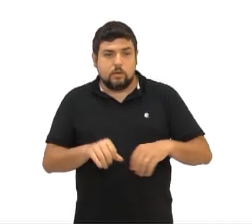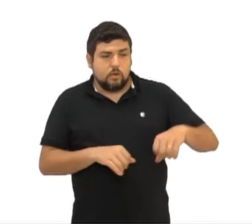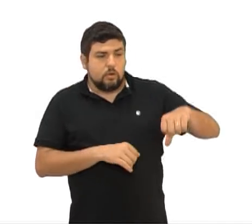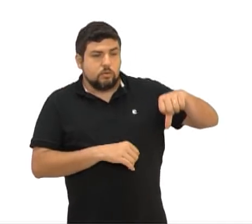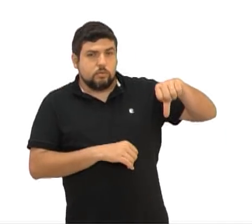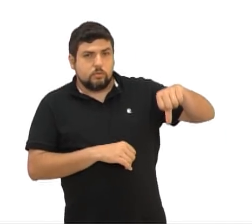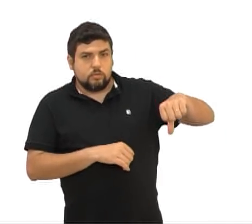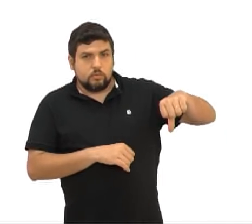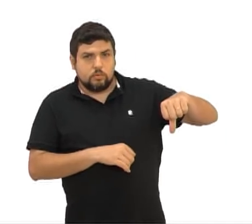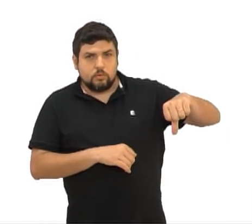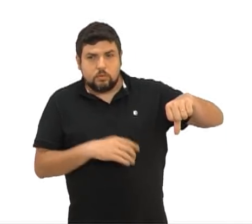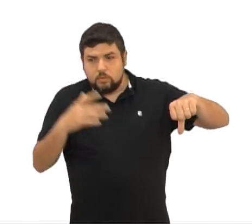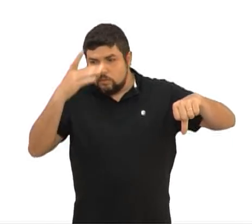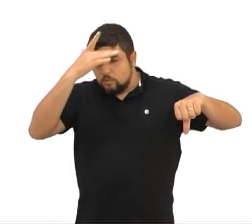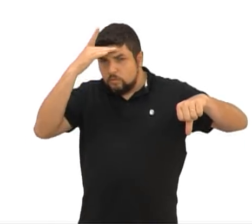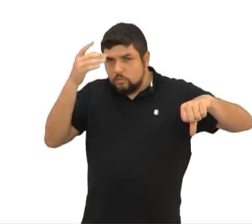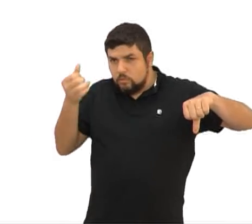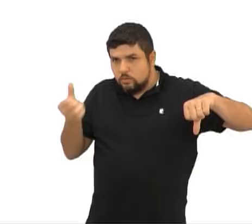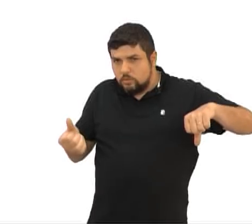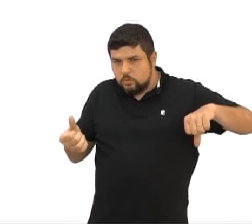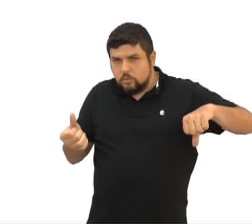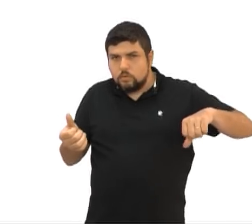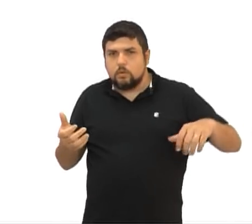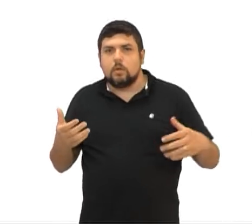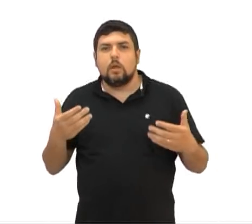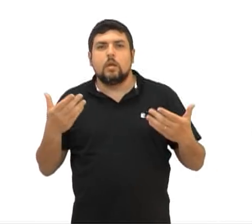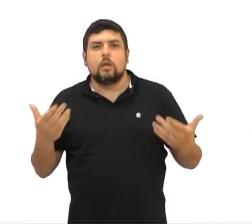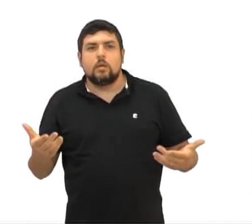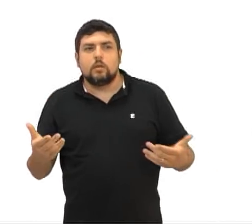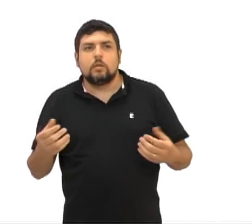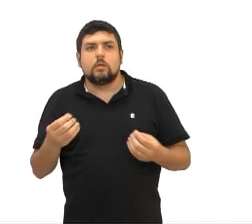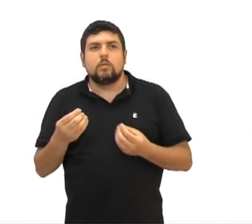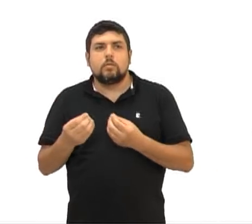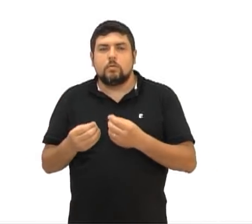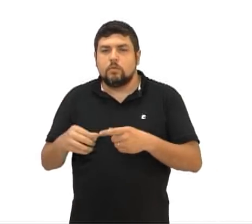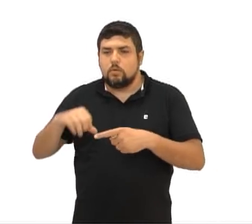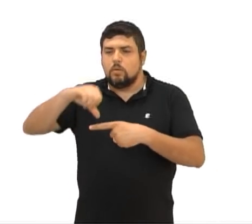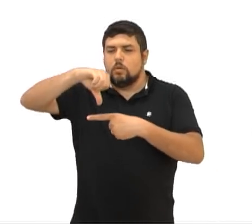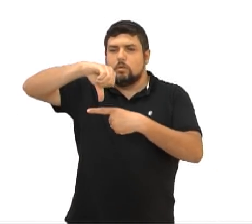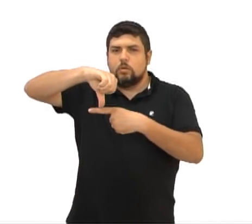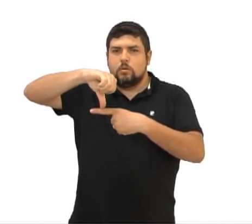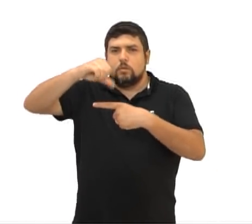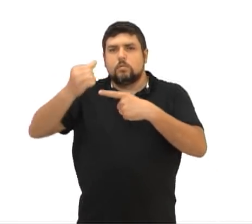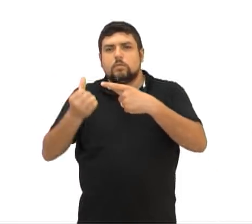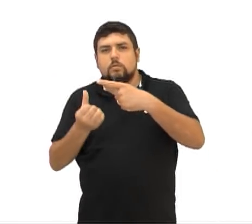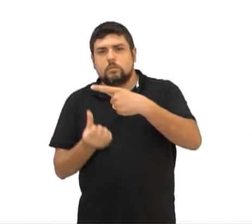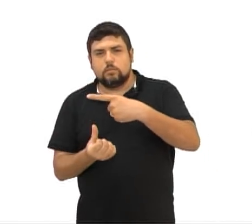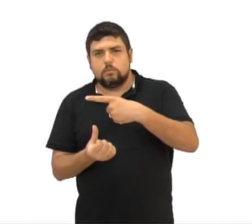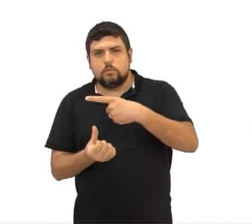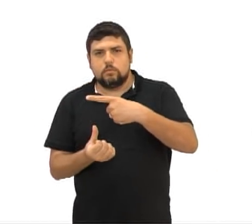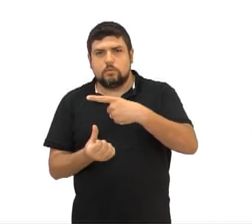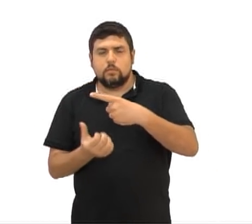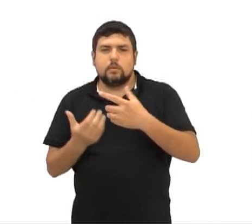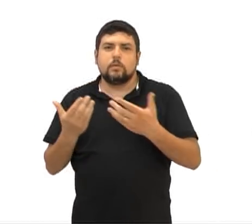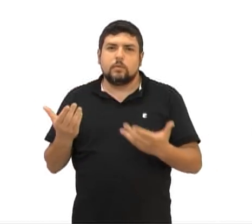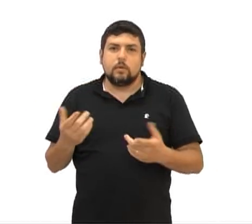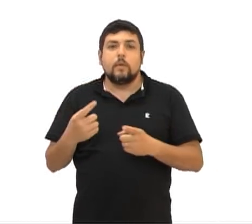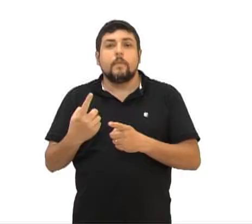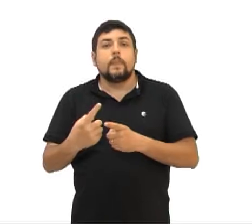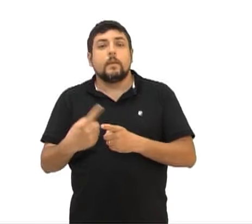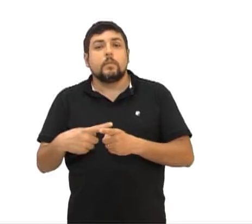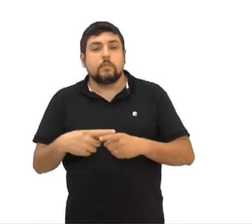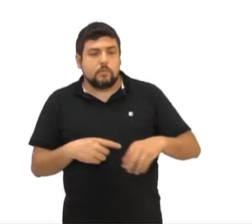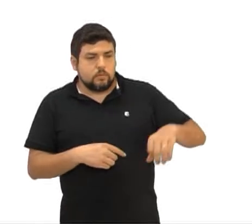para 6 pessoas, a razão então seria 9 sobre 6, pois são 9